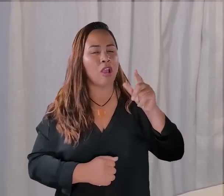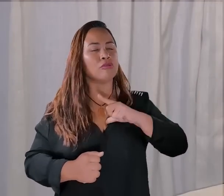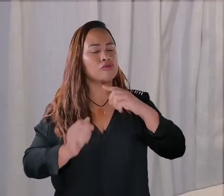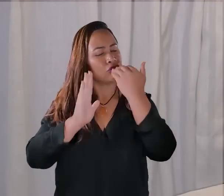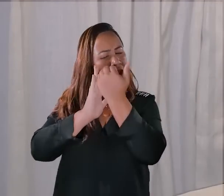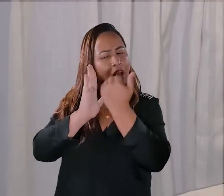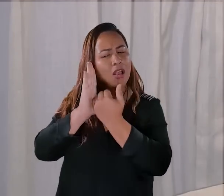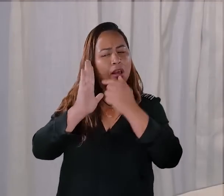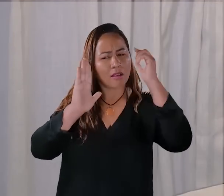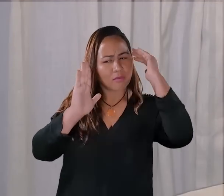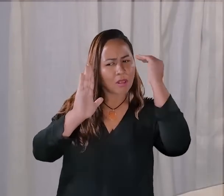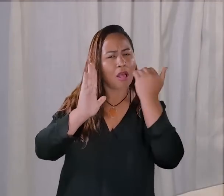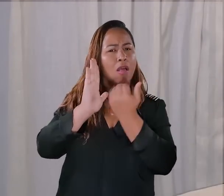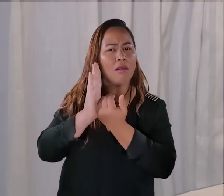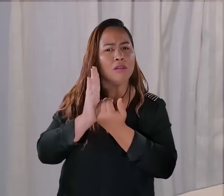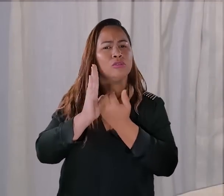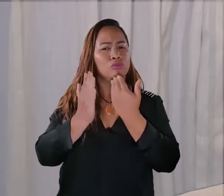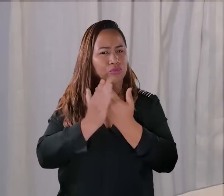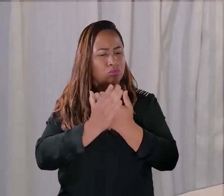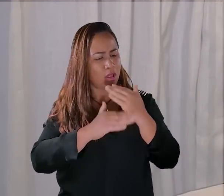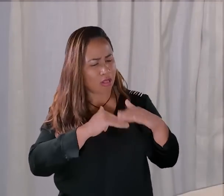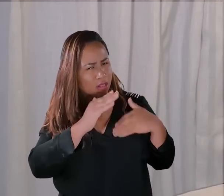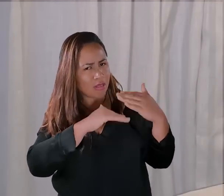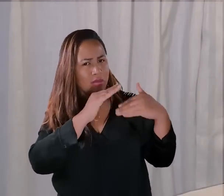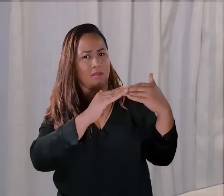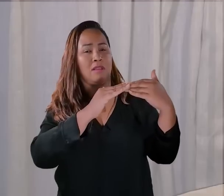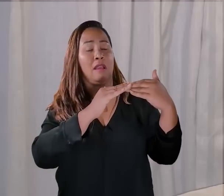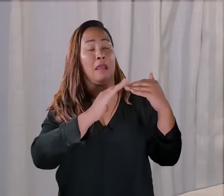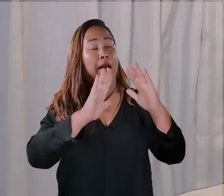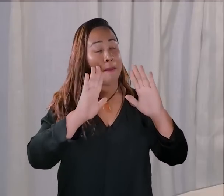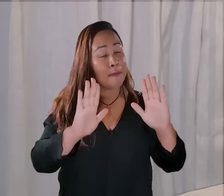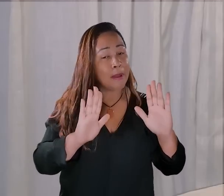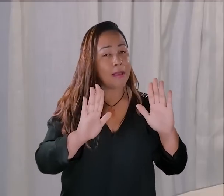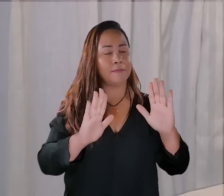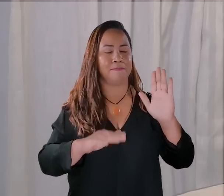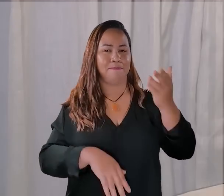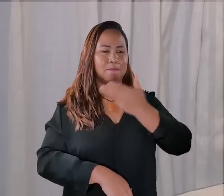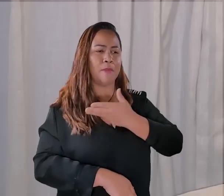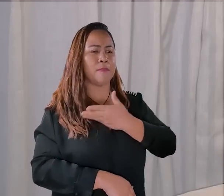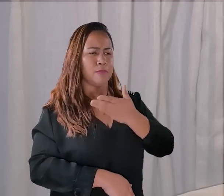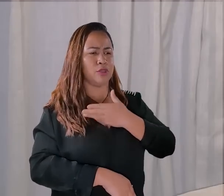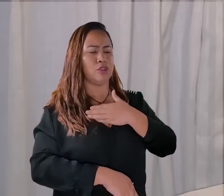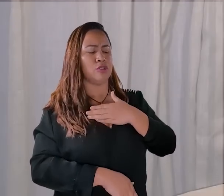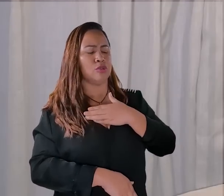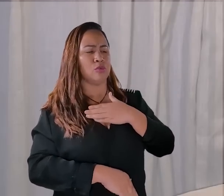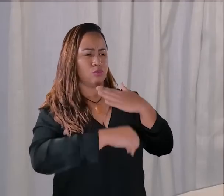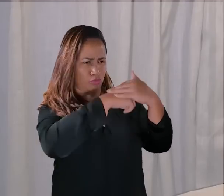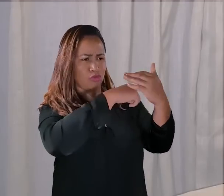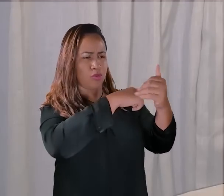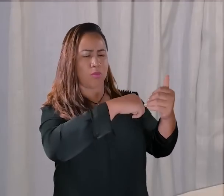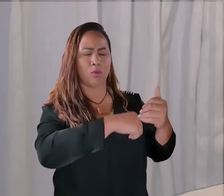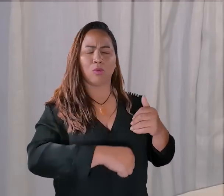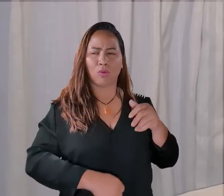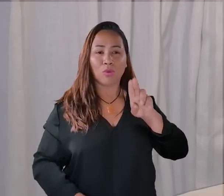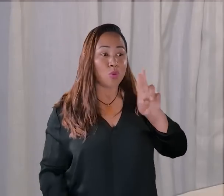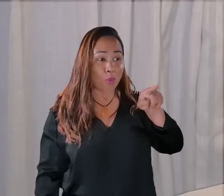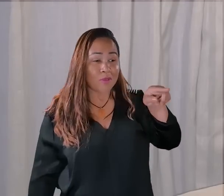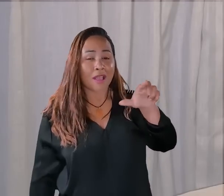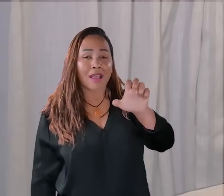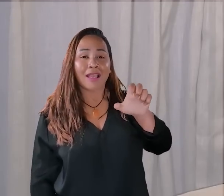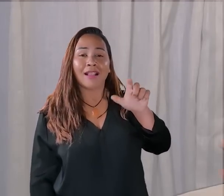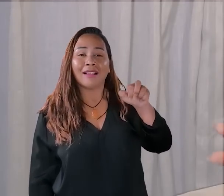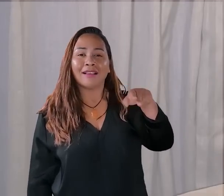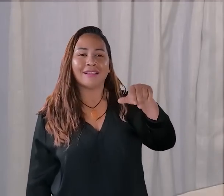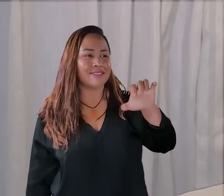estava num estudo avançado disso, pra aquela época, né. E daí uma amiga me falou, uma amiga que também se chama Elane, e disse,